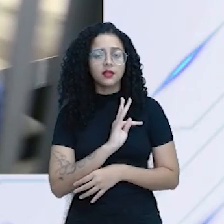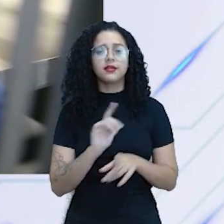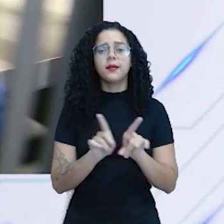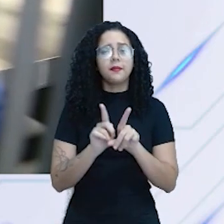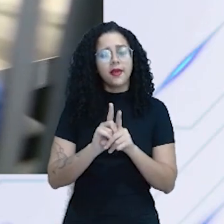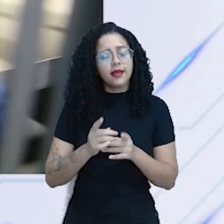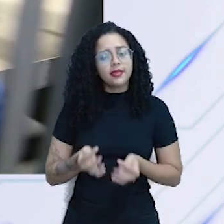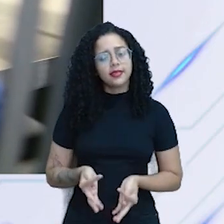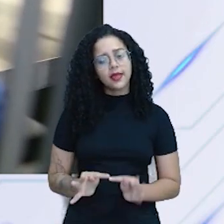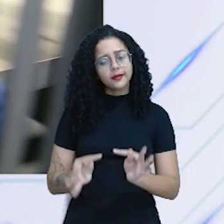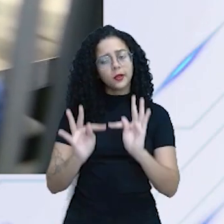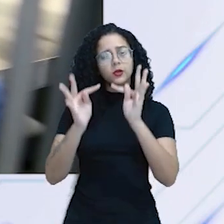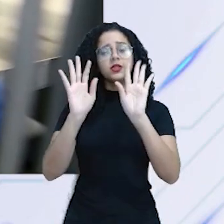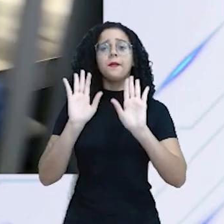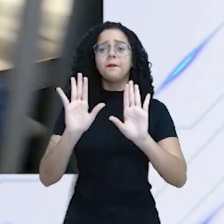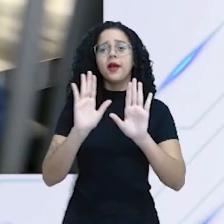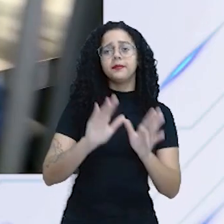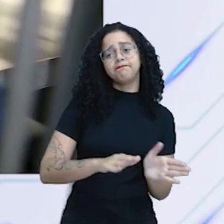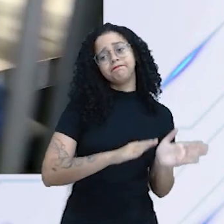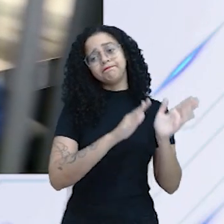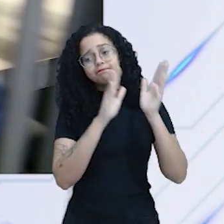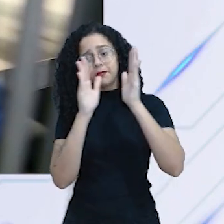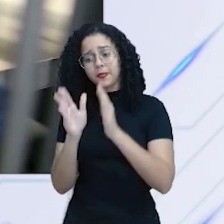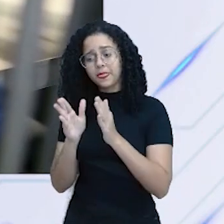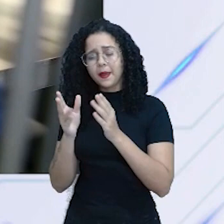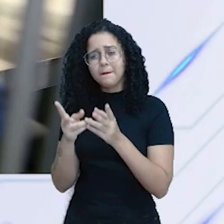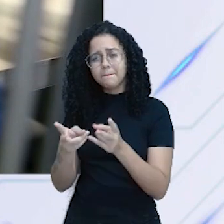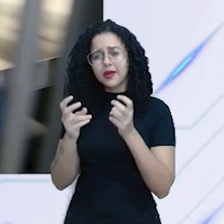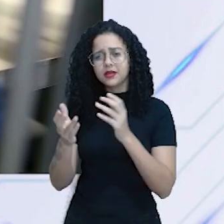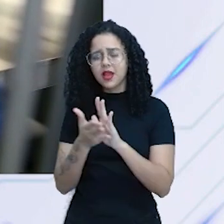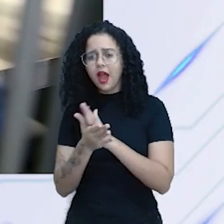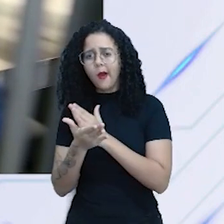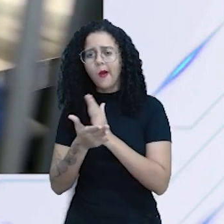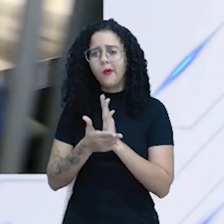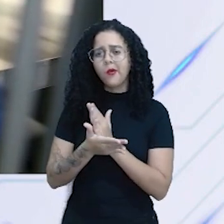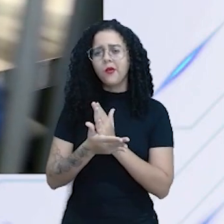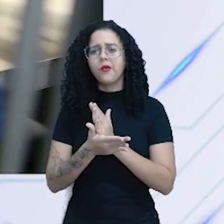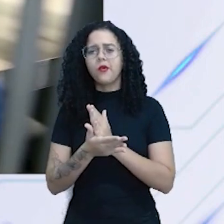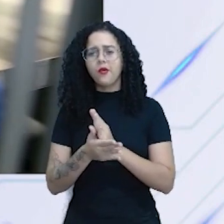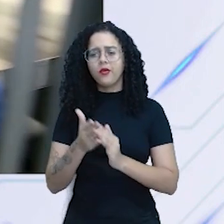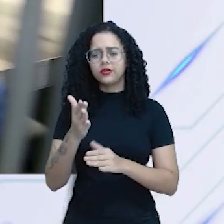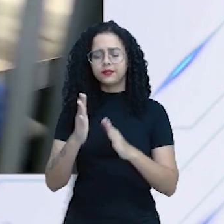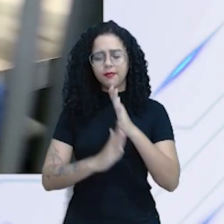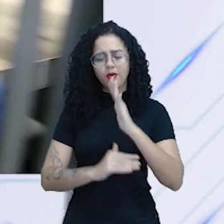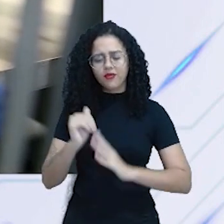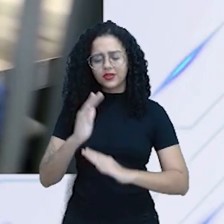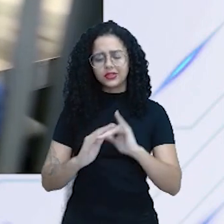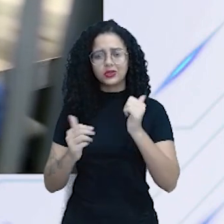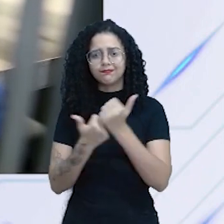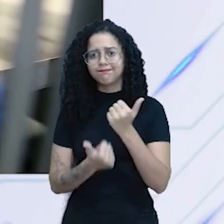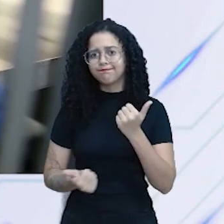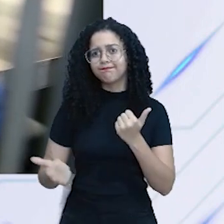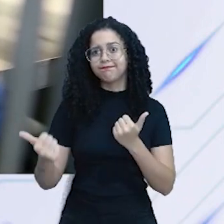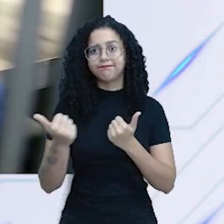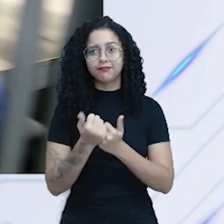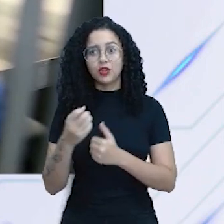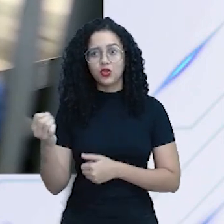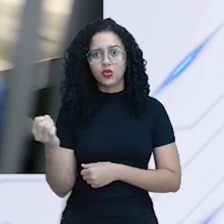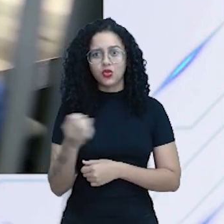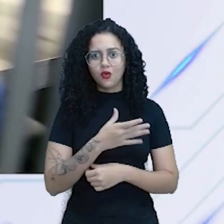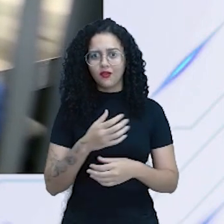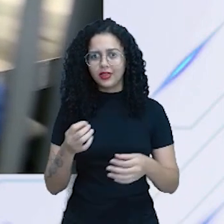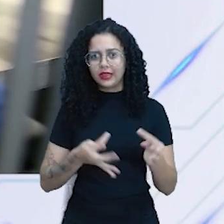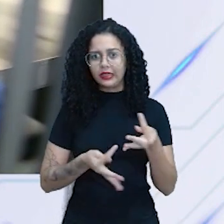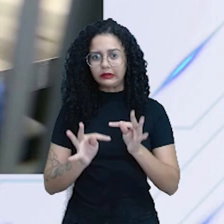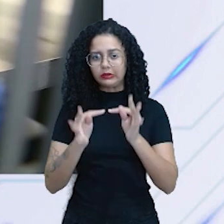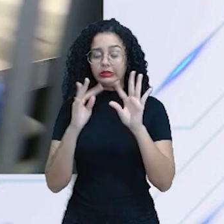tecnologias, mas por outro lado, a gente percebe que algumas profissões, elas são substituídas por essas novas